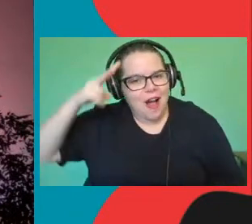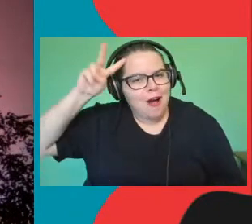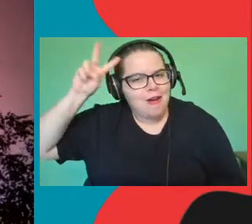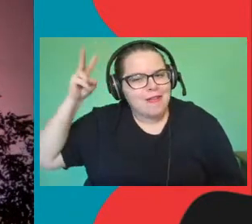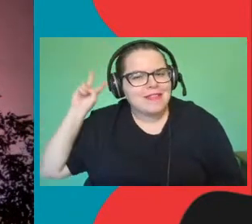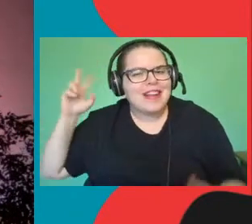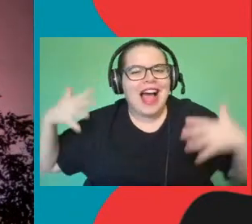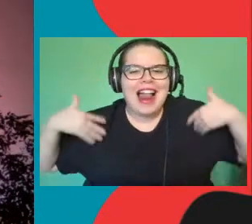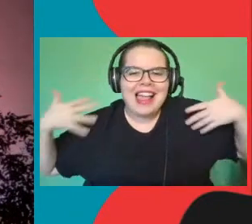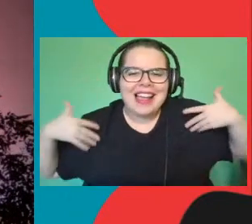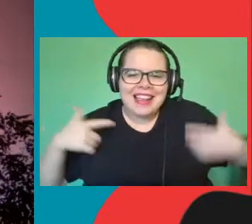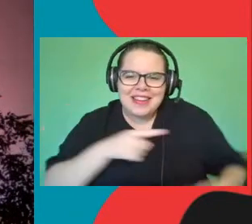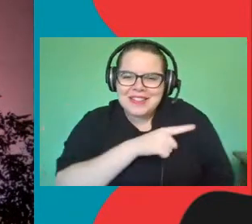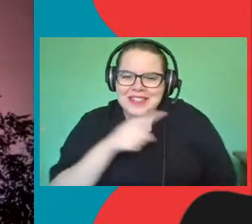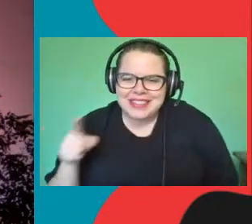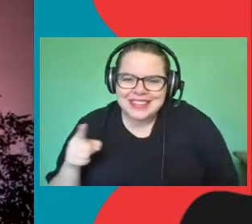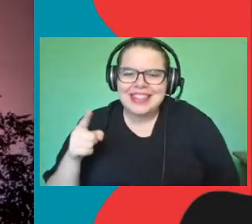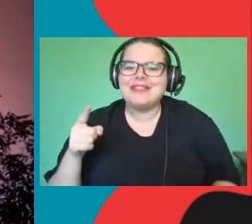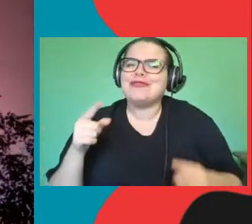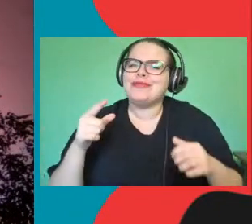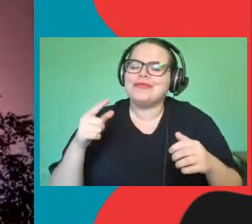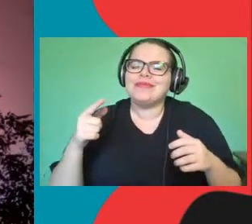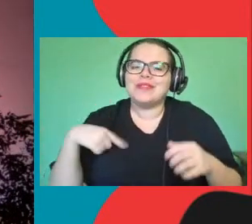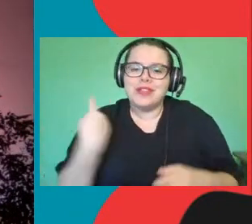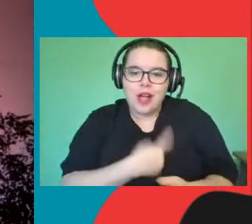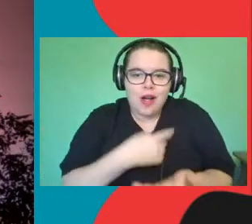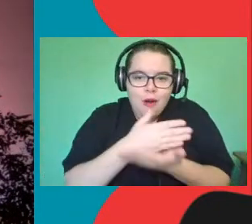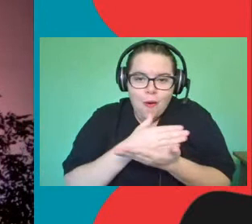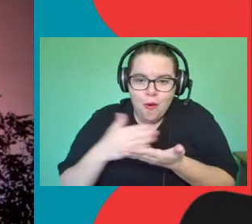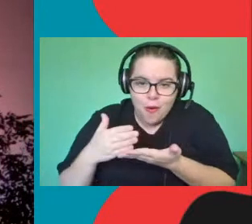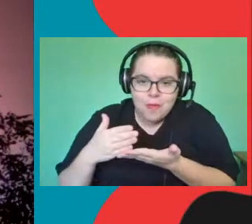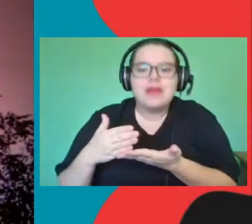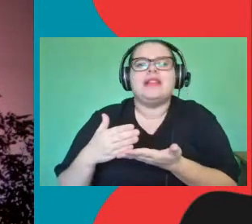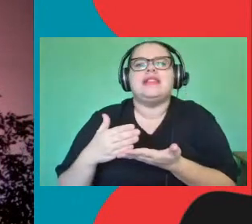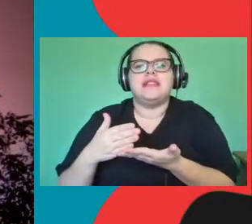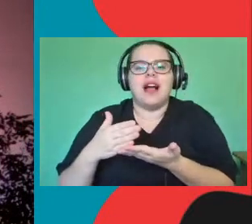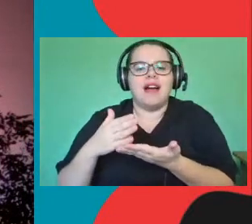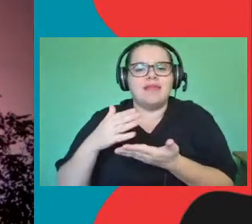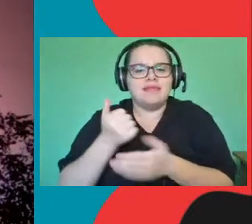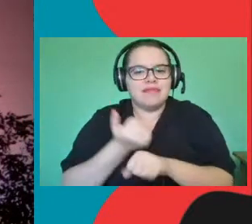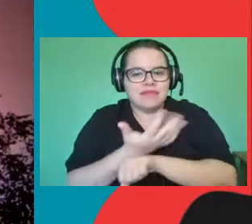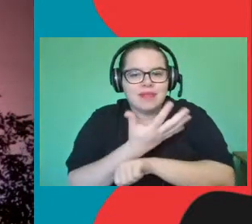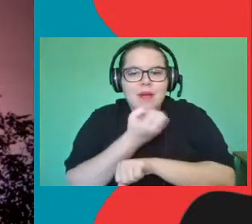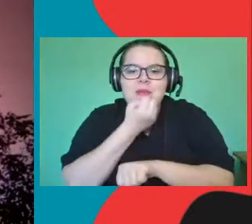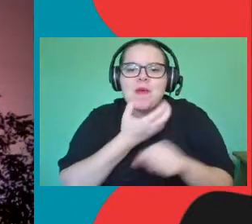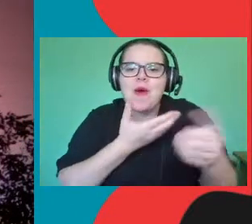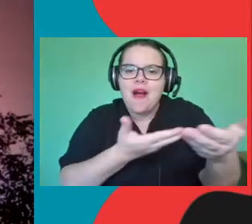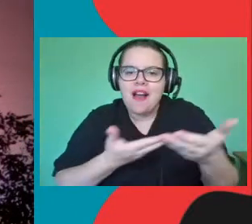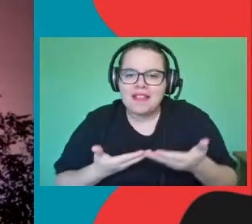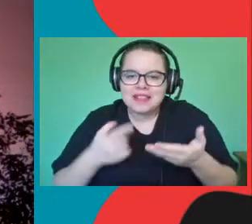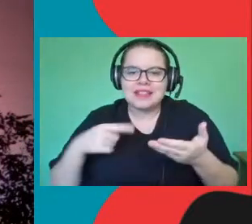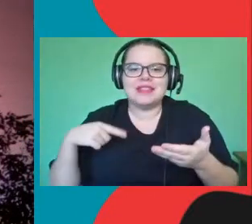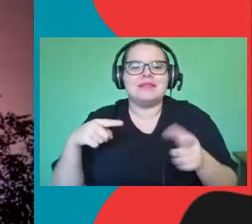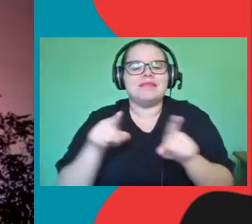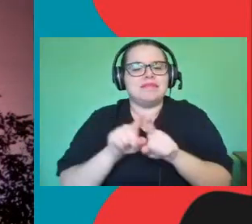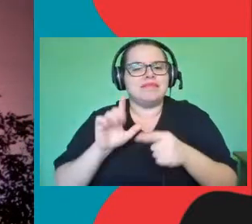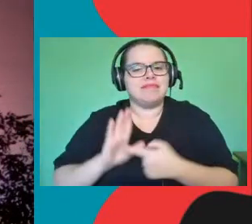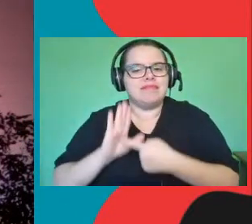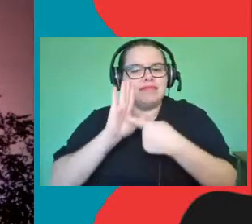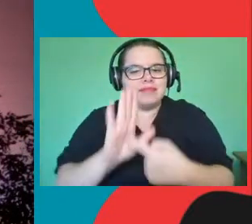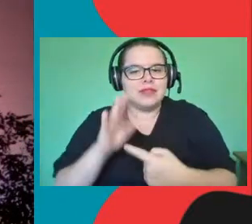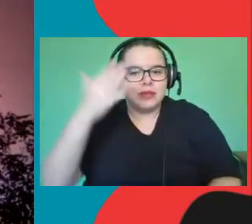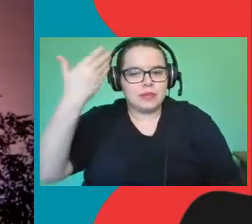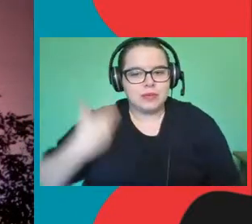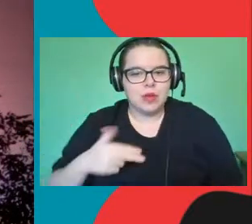com a gente. Bom, então, para a gente iniciar esse evento, né, dou as minhas boas-vindas, também me apresento, sou